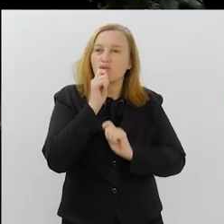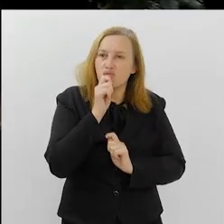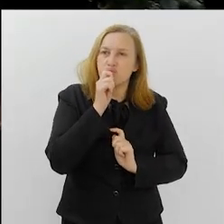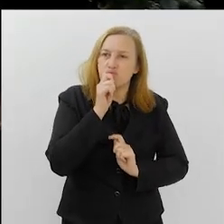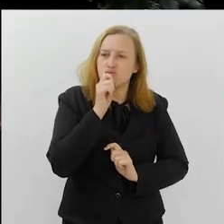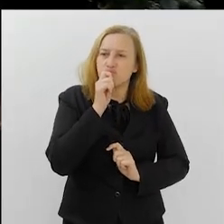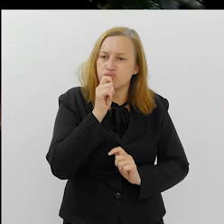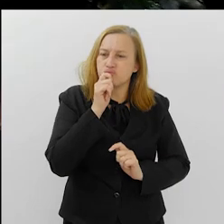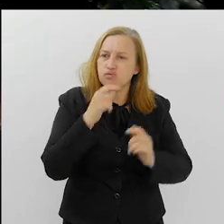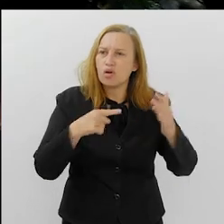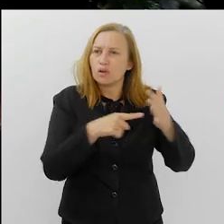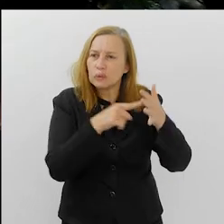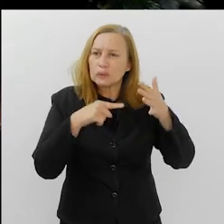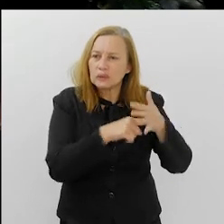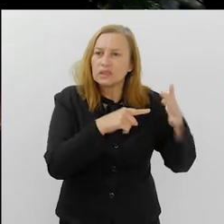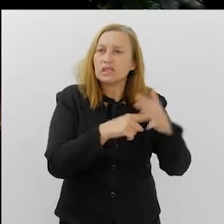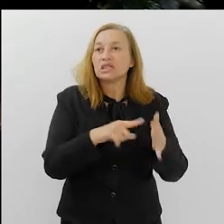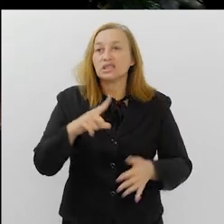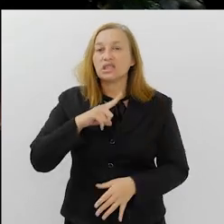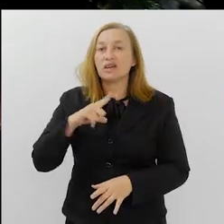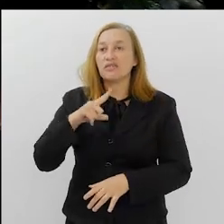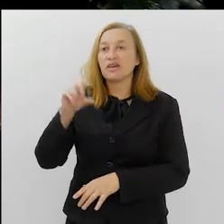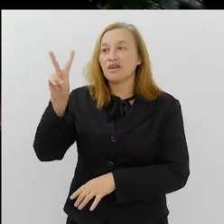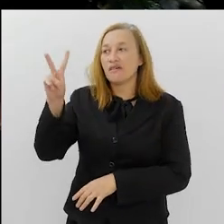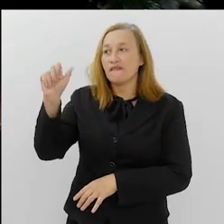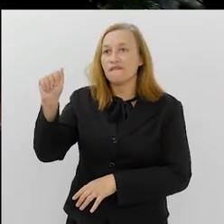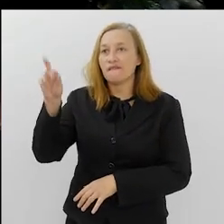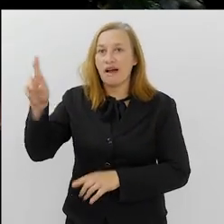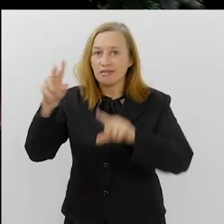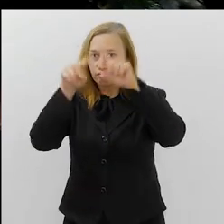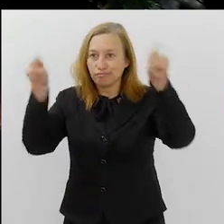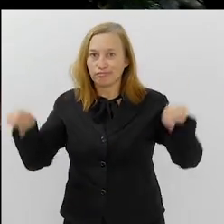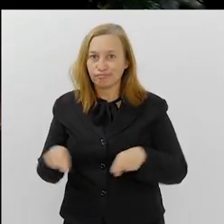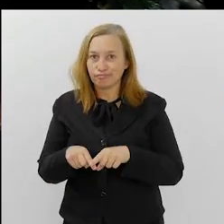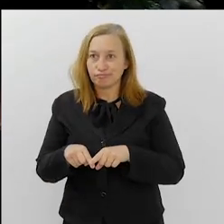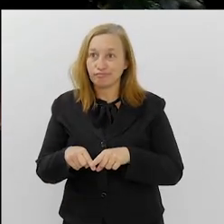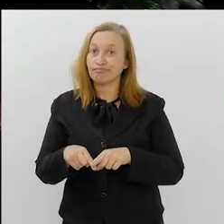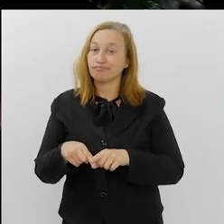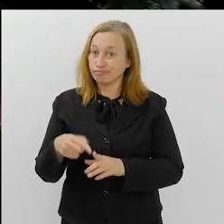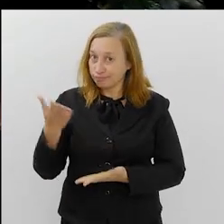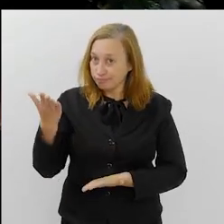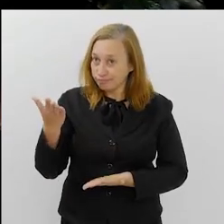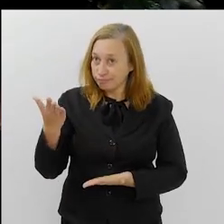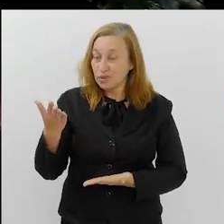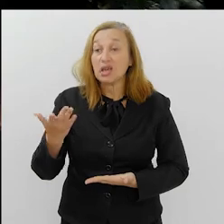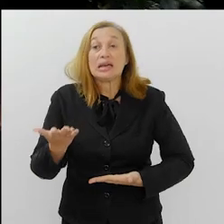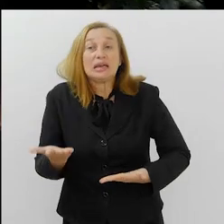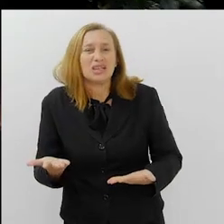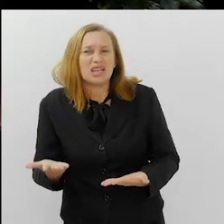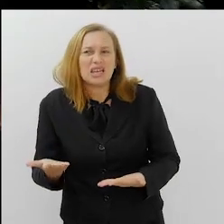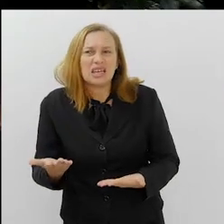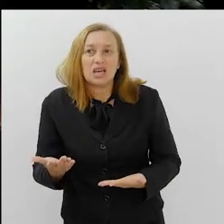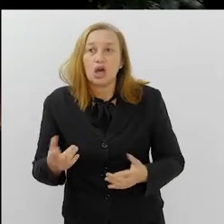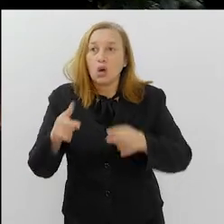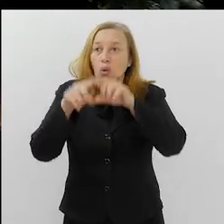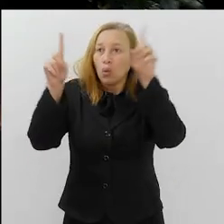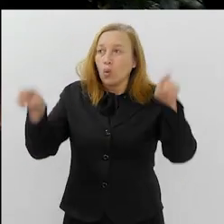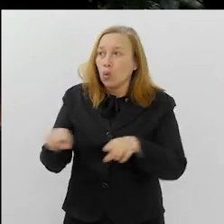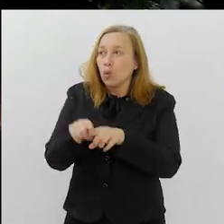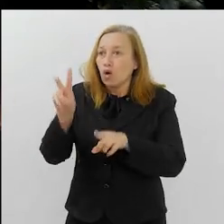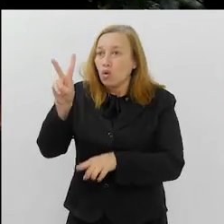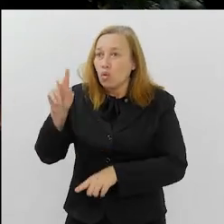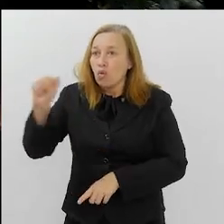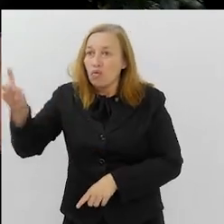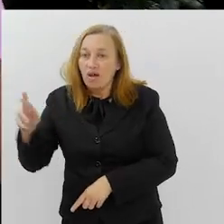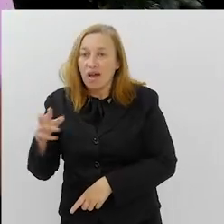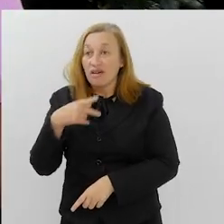teve o VAR, né? Sim. A gente teve o olho eletrônico nas duas partidas, né? Dessas finais. Agora, nem com olho eletrônico na